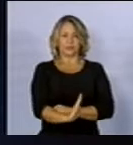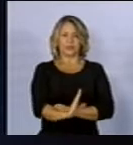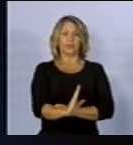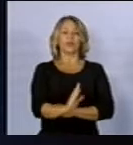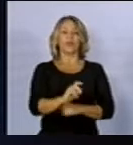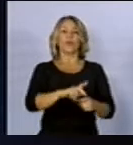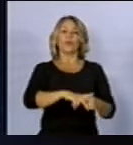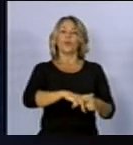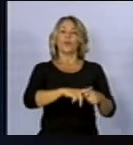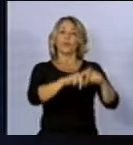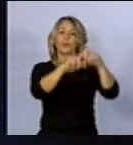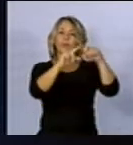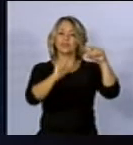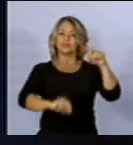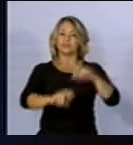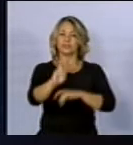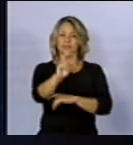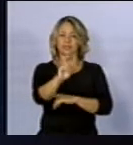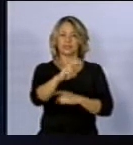5 Inciso